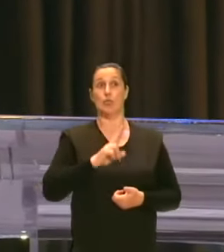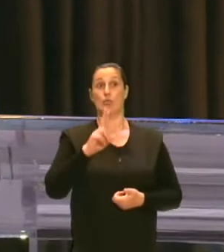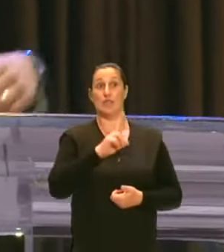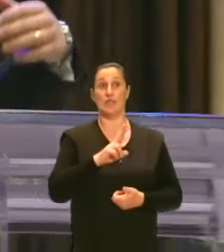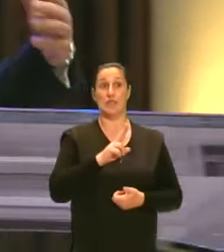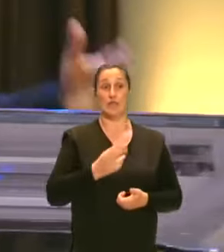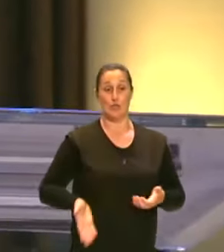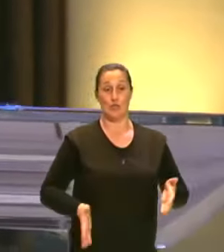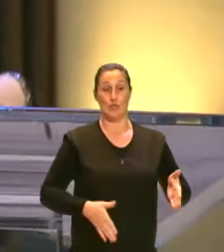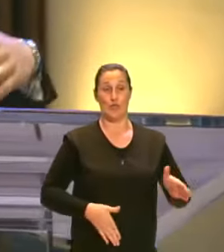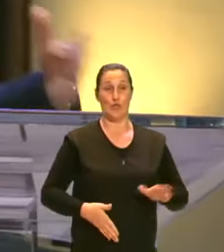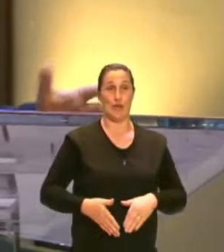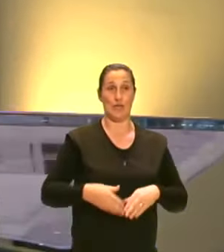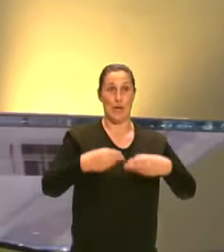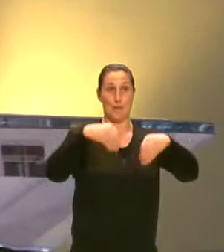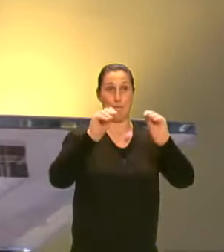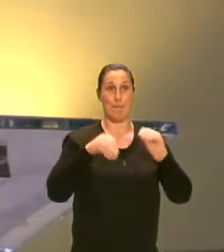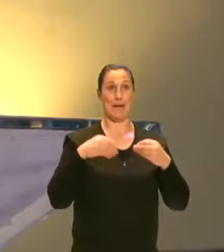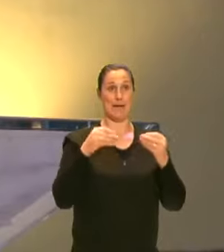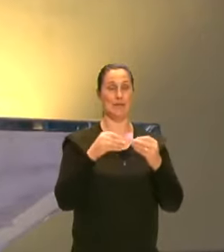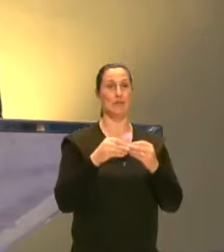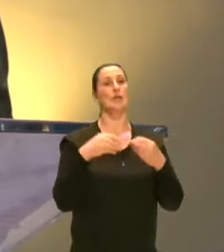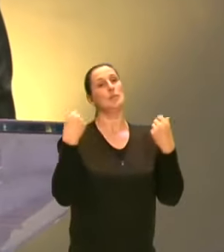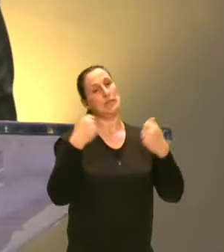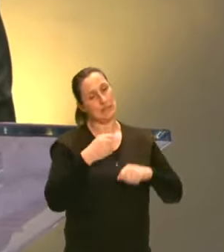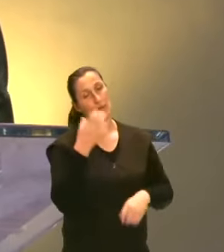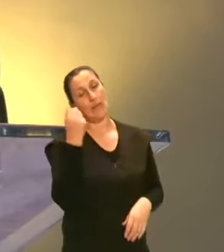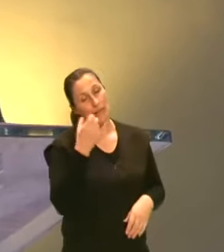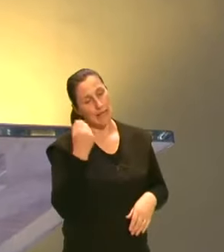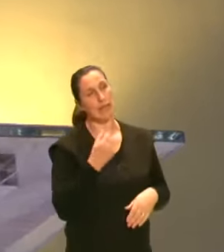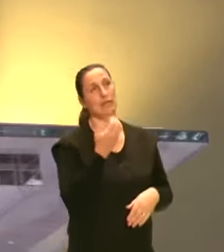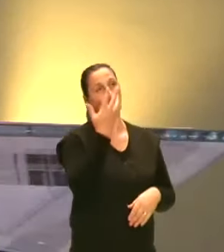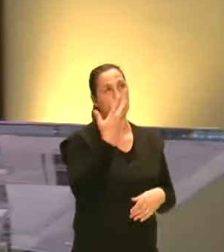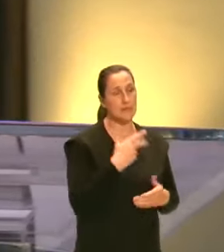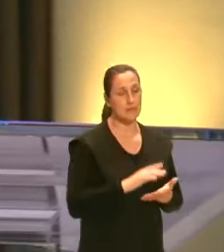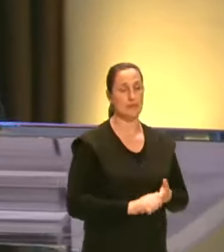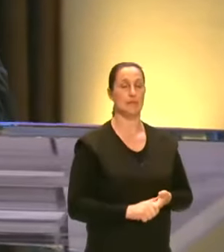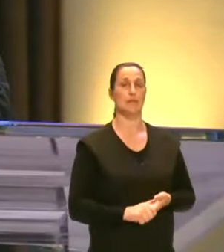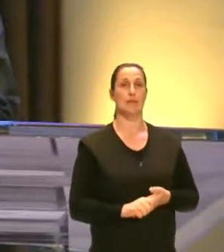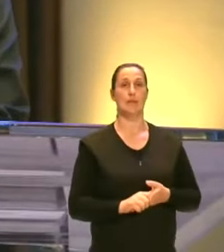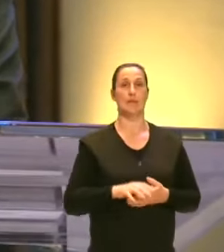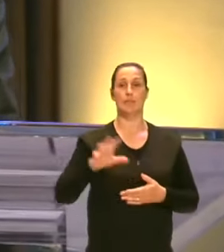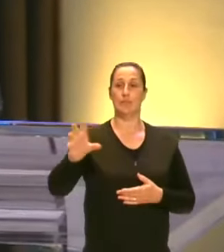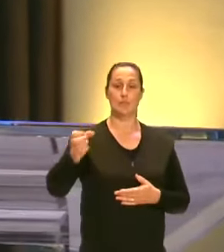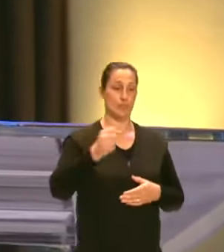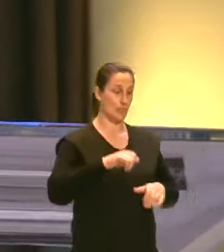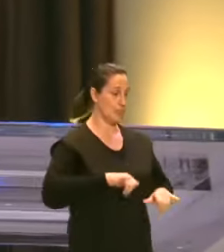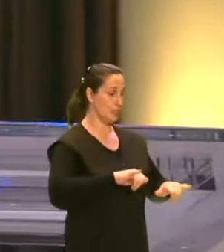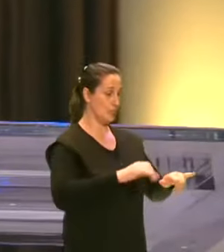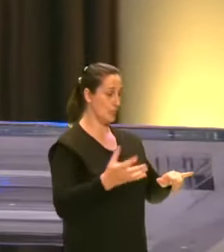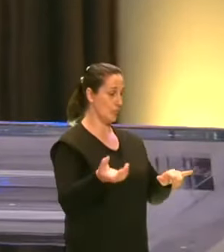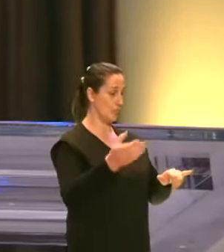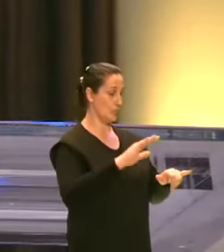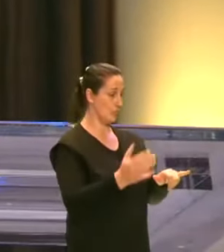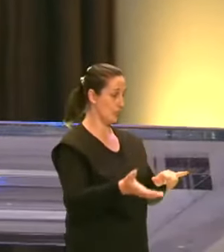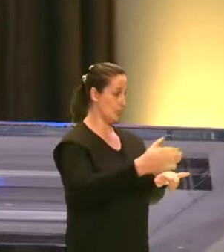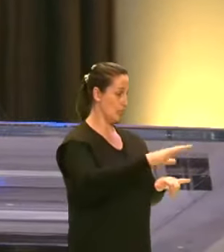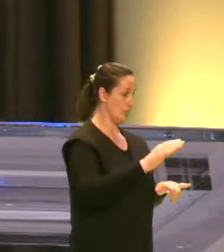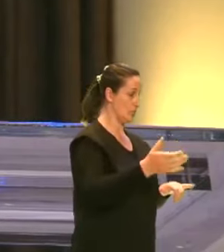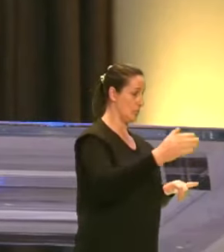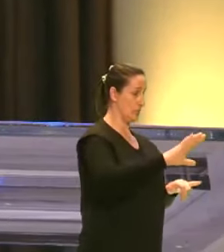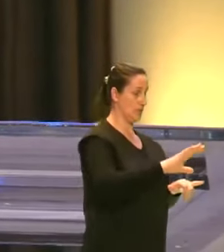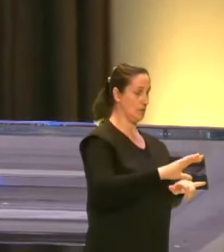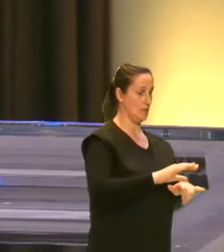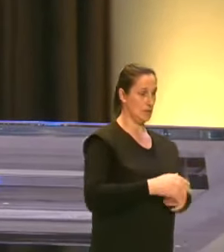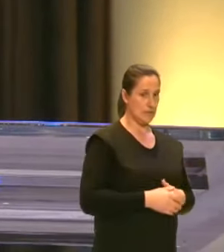lencinho umedecido, fralda, leite das crianças. E aí quando você vai pegando as coisas no carrinho, você acha que é tão pouquinha coisa, mas quando você vai passar, você